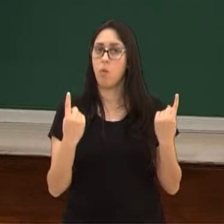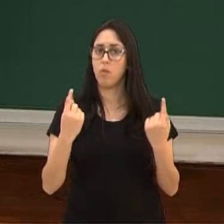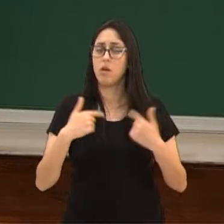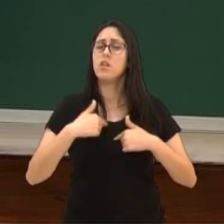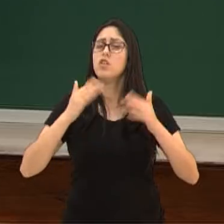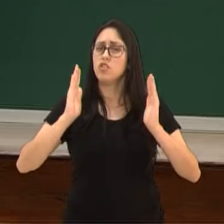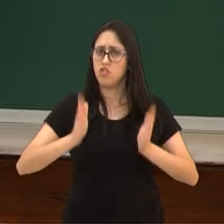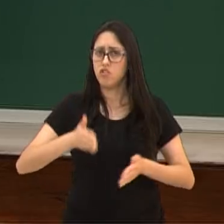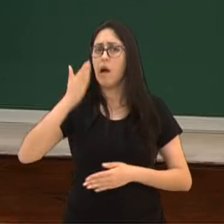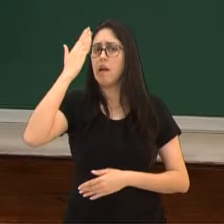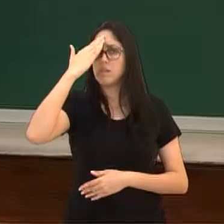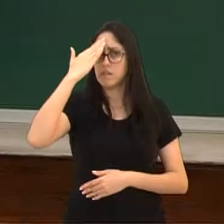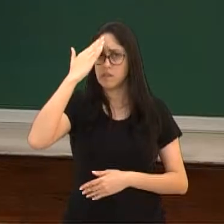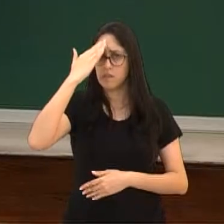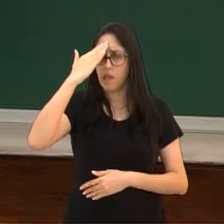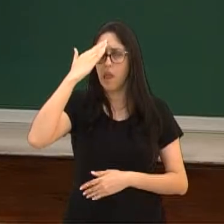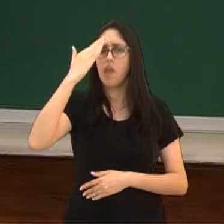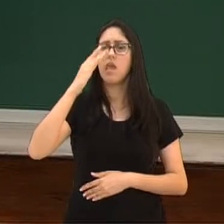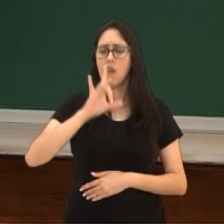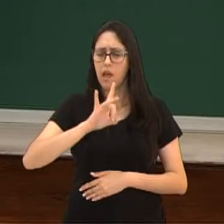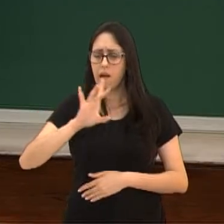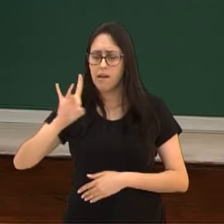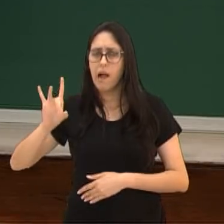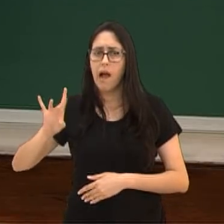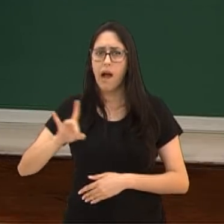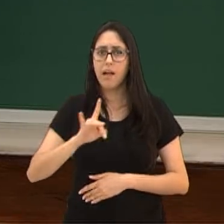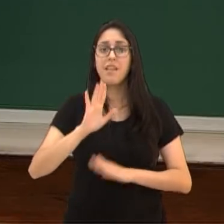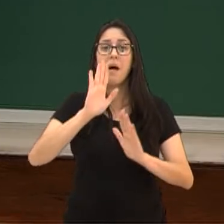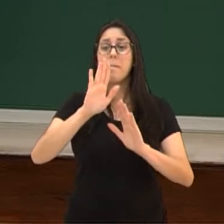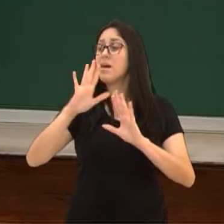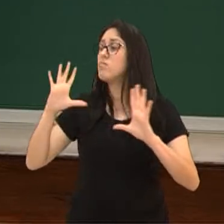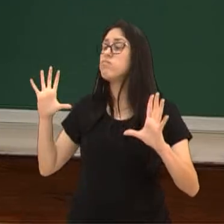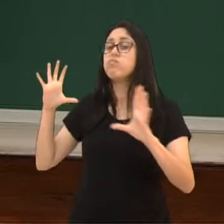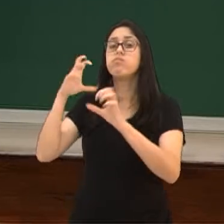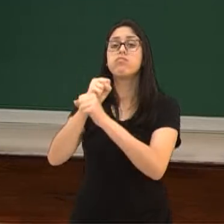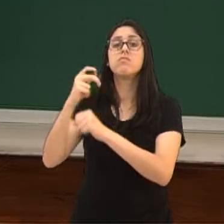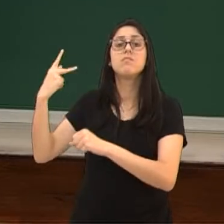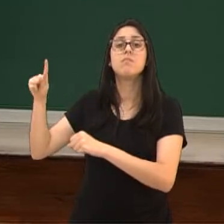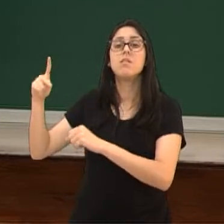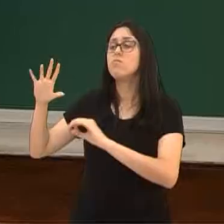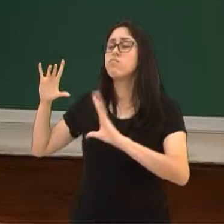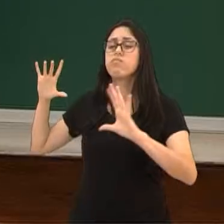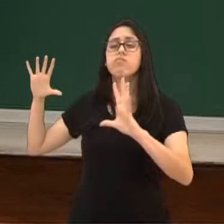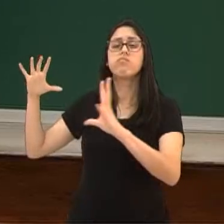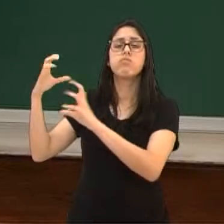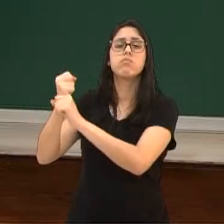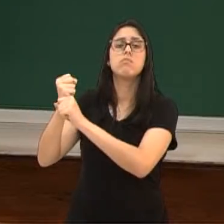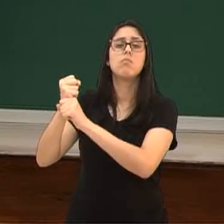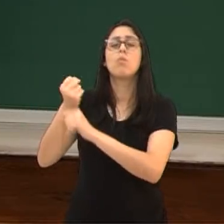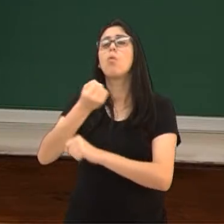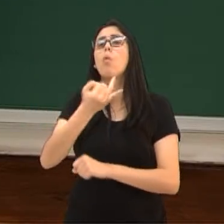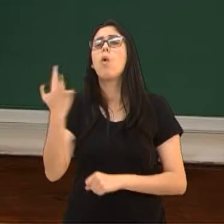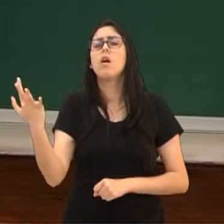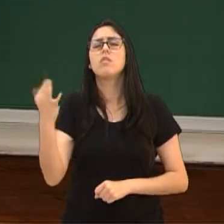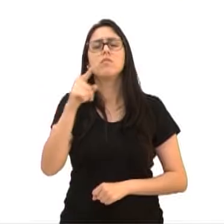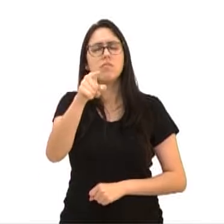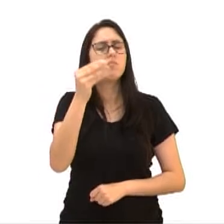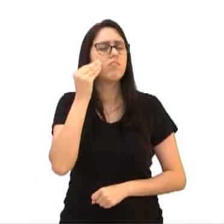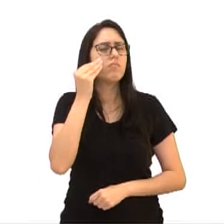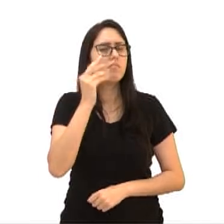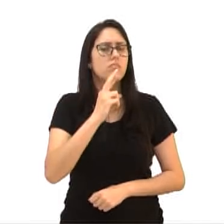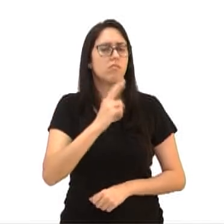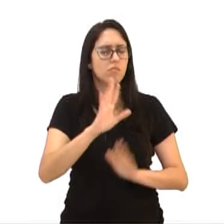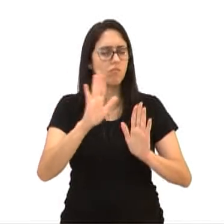cada cubinho, como que eu vou determinar o volume dessa estrutura inteira ali? Tempo para você e a gente já volta.